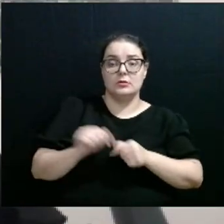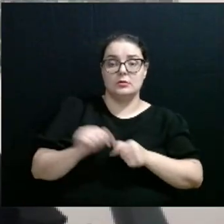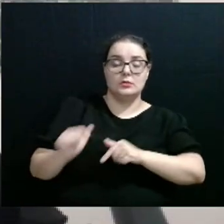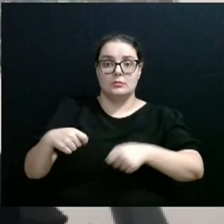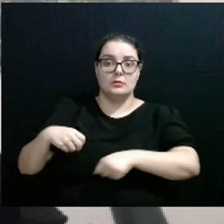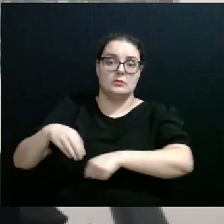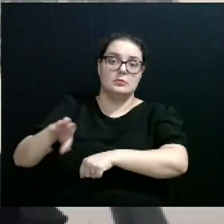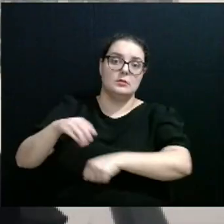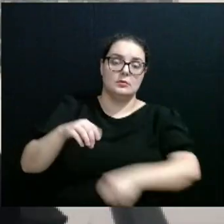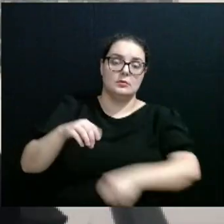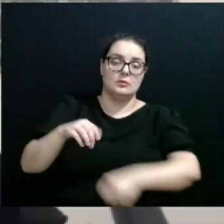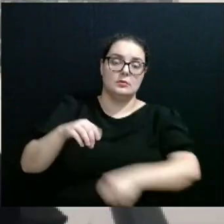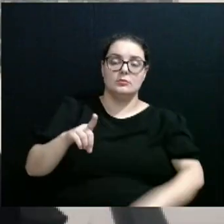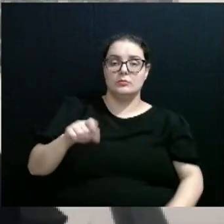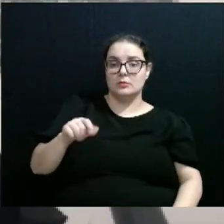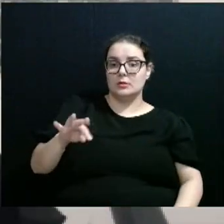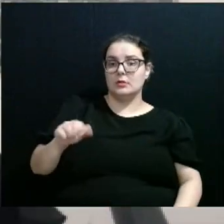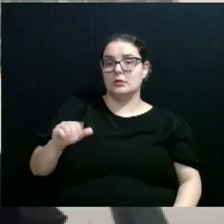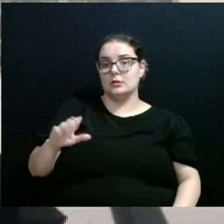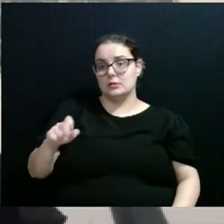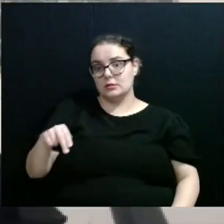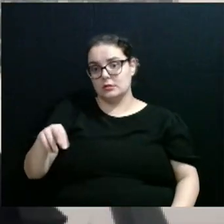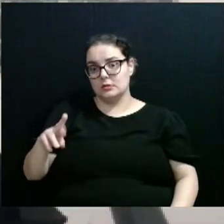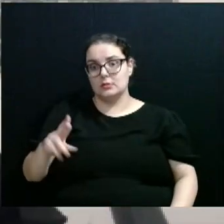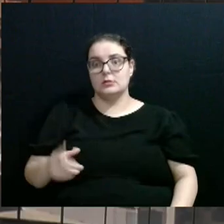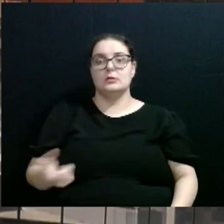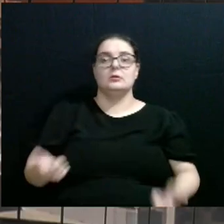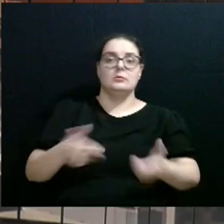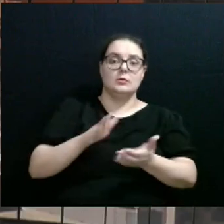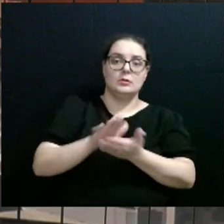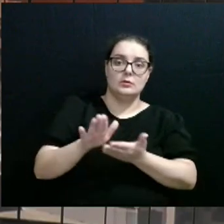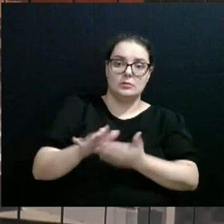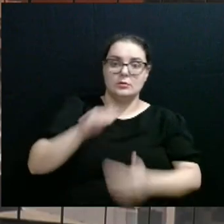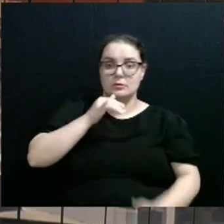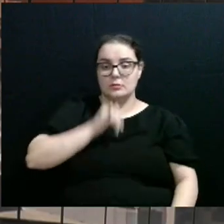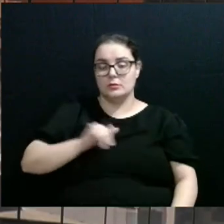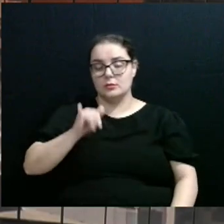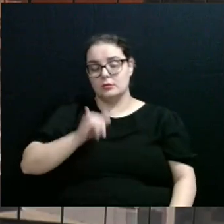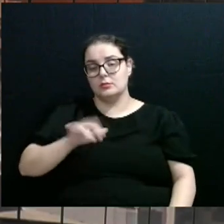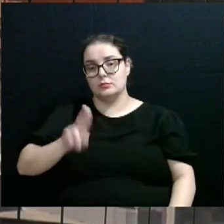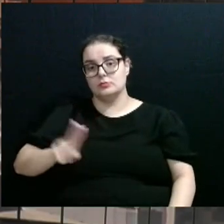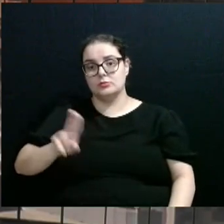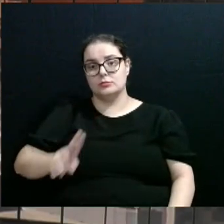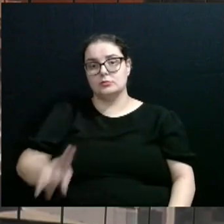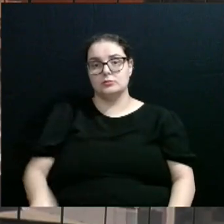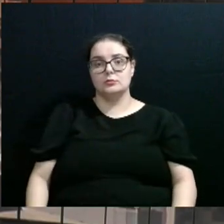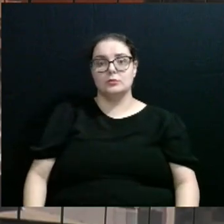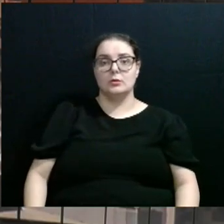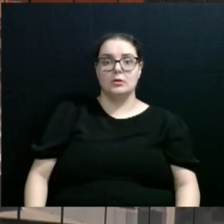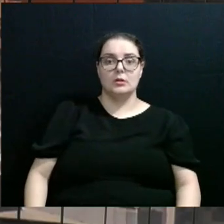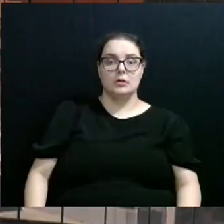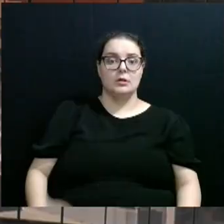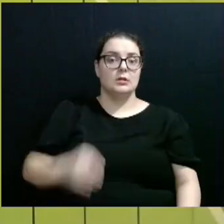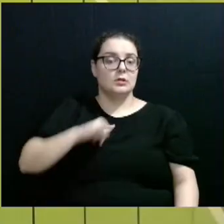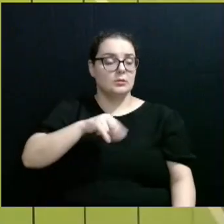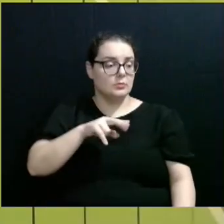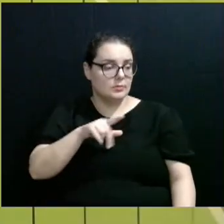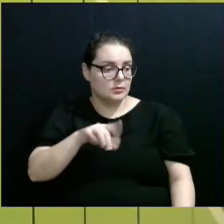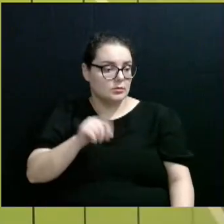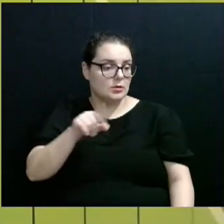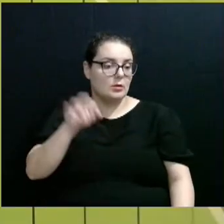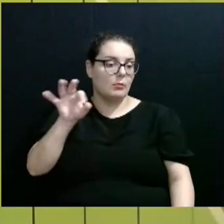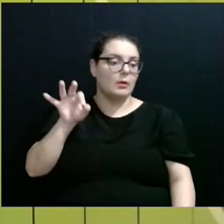center e com menor consumo de energia. Isso seria, então, Juliana, uma tendência,